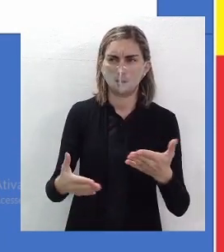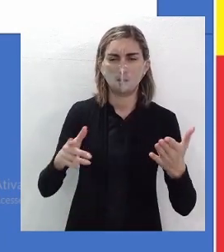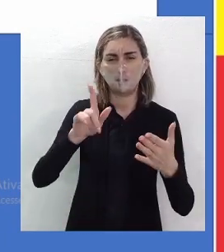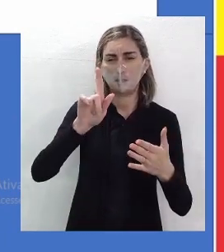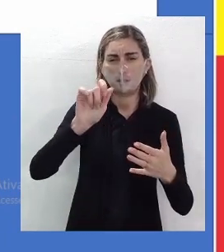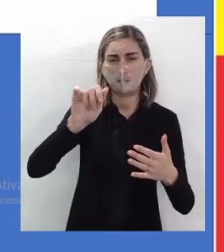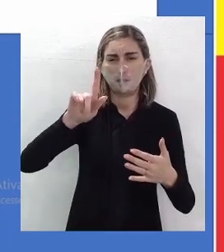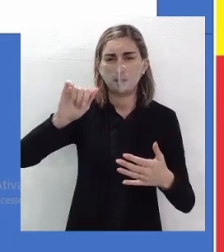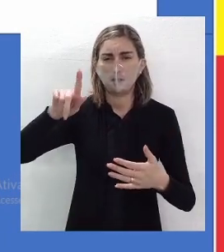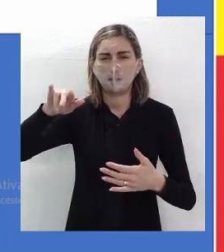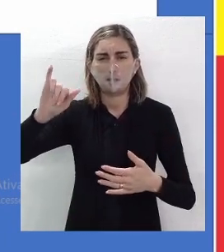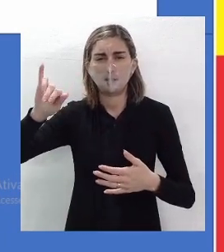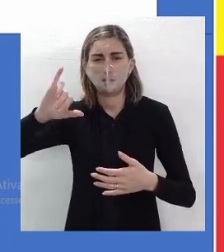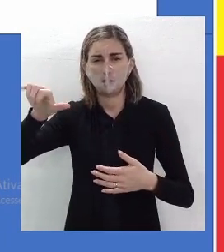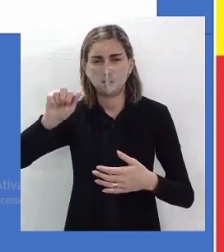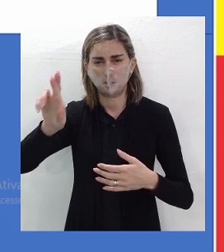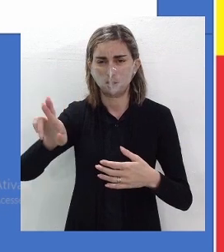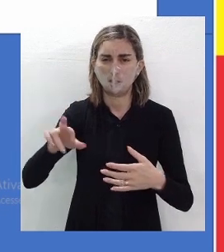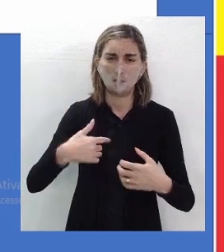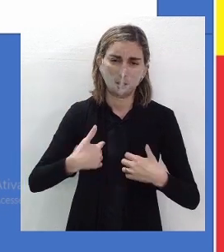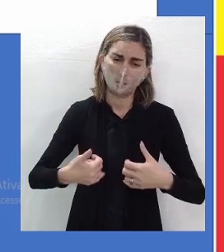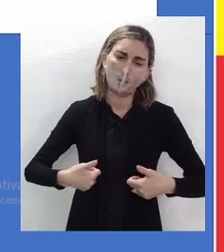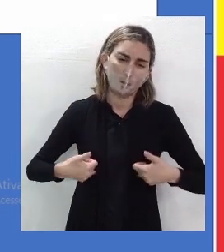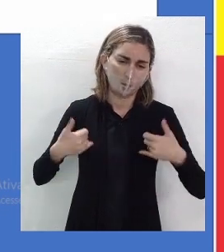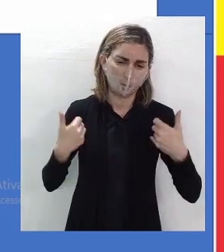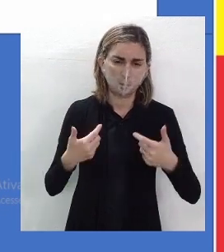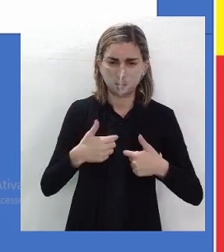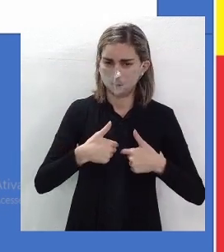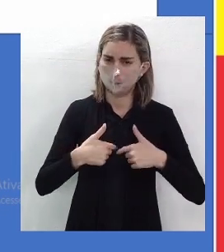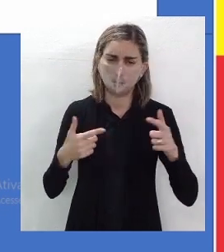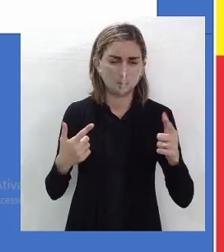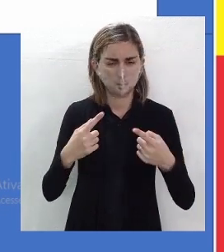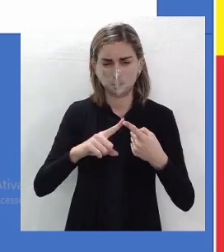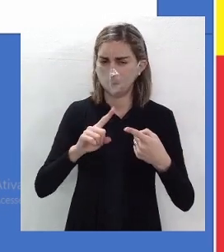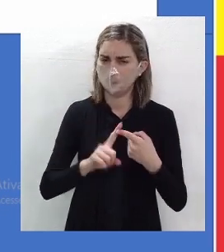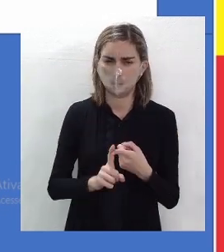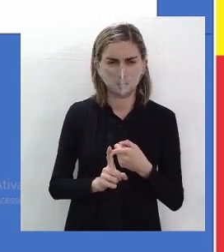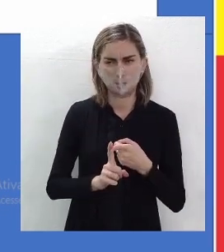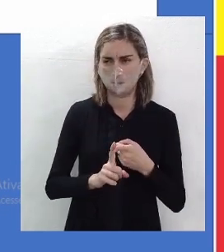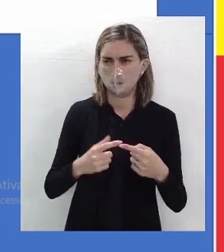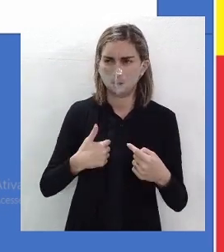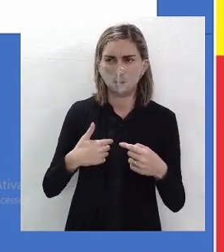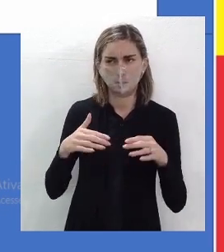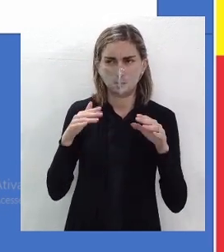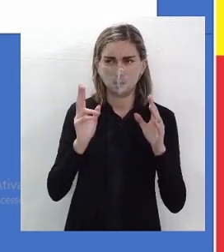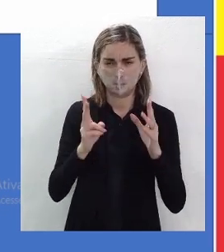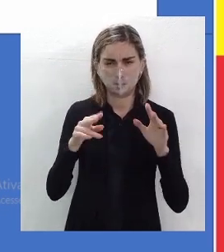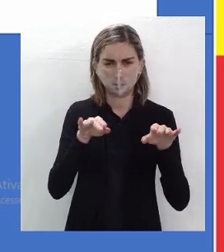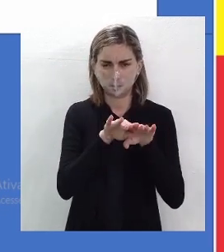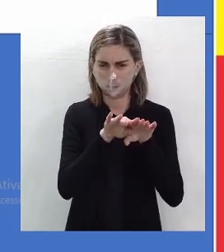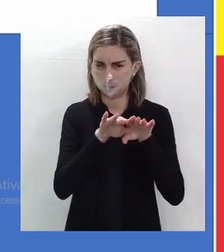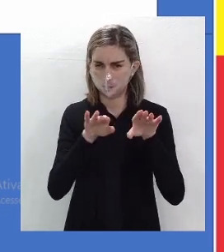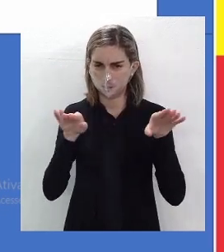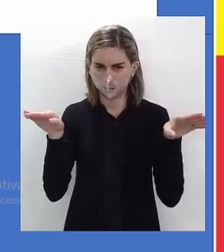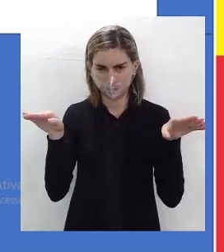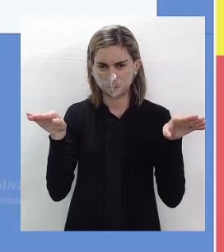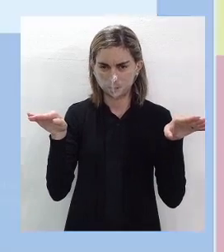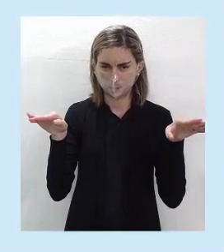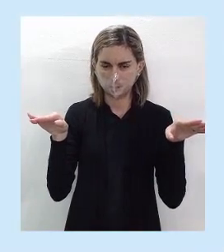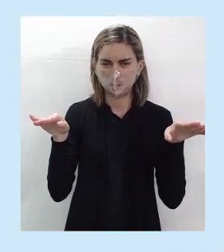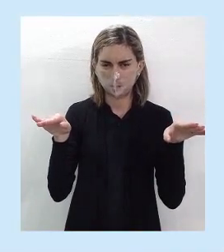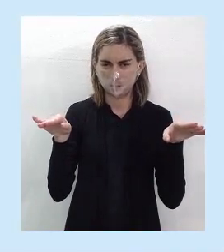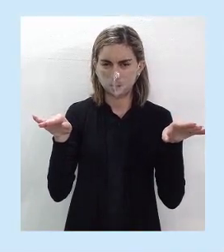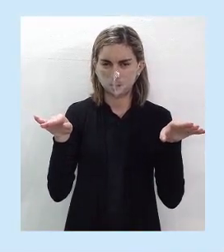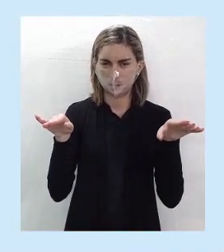gaguejar. Eu fiquei muito orgulhosa de mim, porque, primeiro, eu consegui manter uma linha só, tá bem?